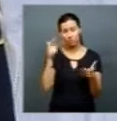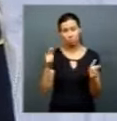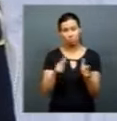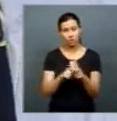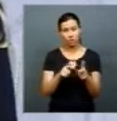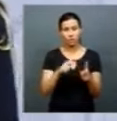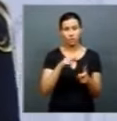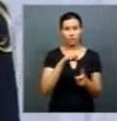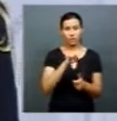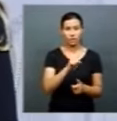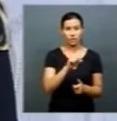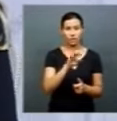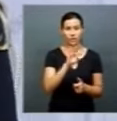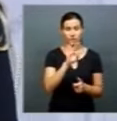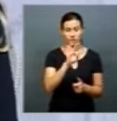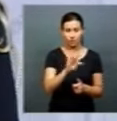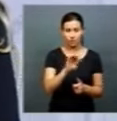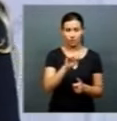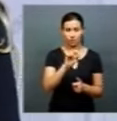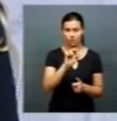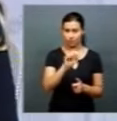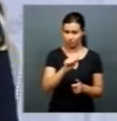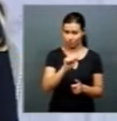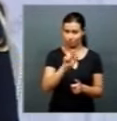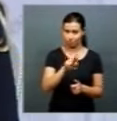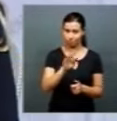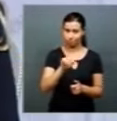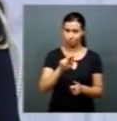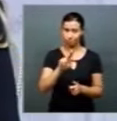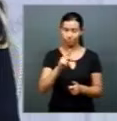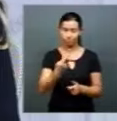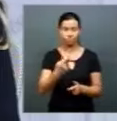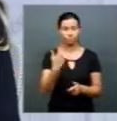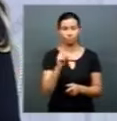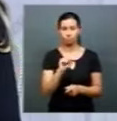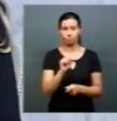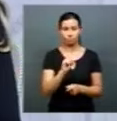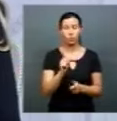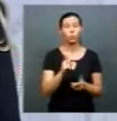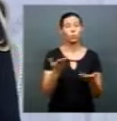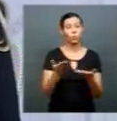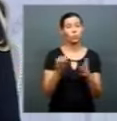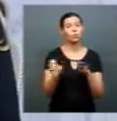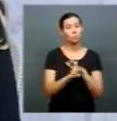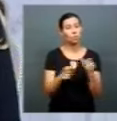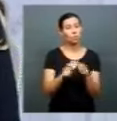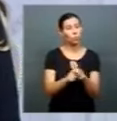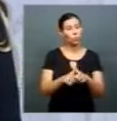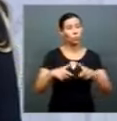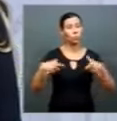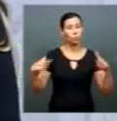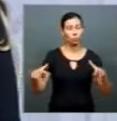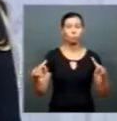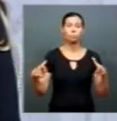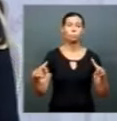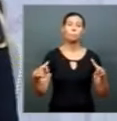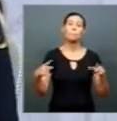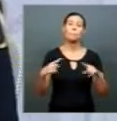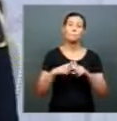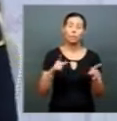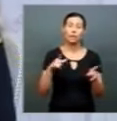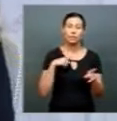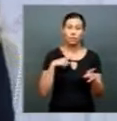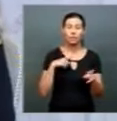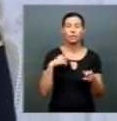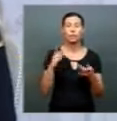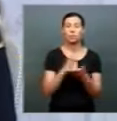aquele estágio, são empresas... grandes, já consolidadas no mercado. Apesar que muitas delas ainda continuam buscando